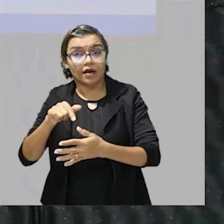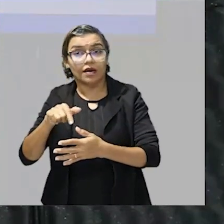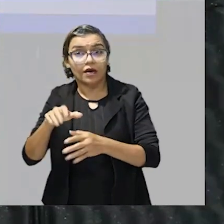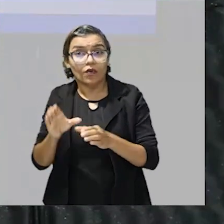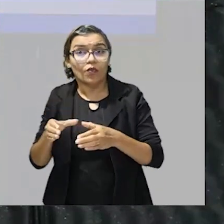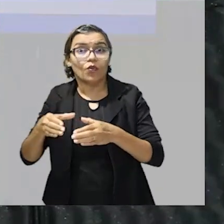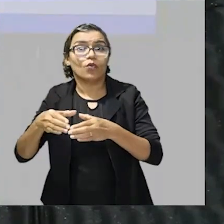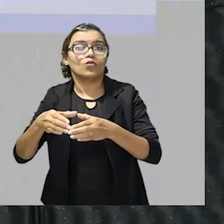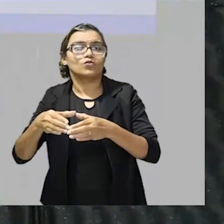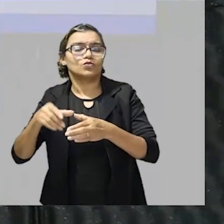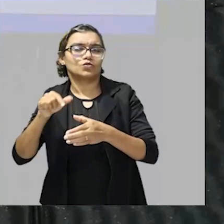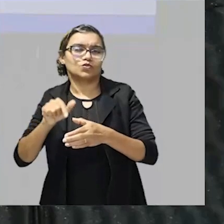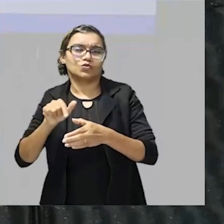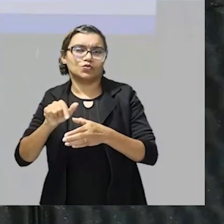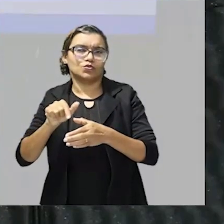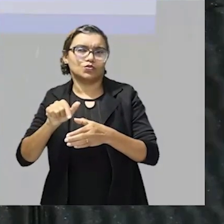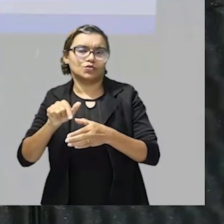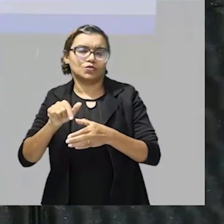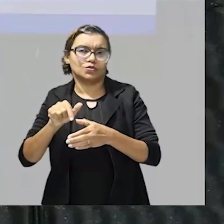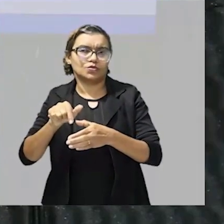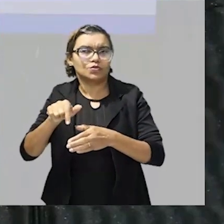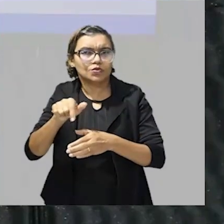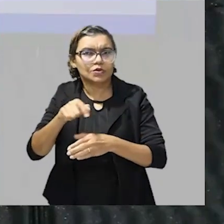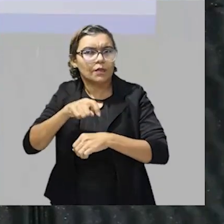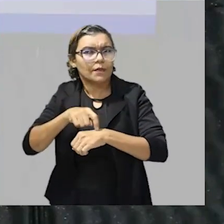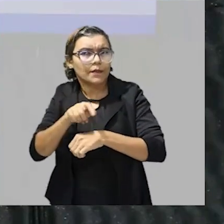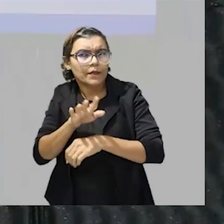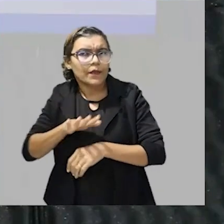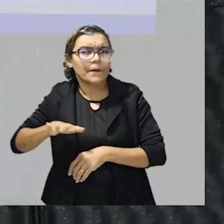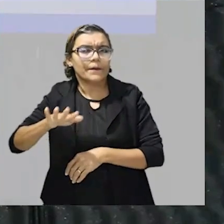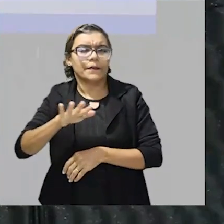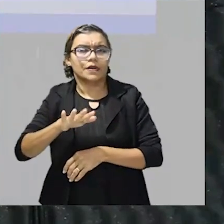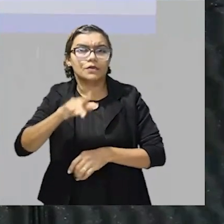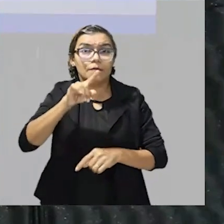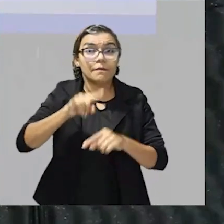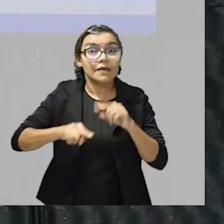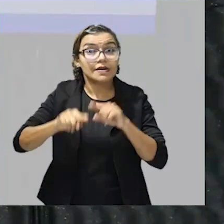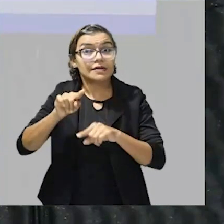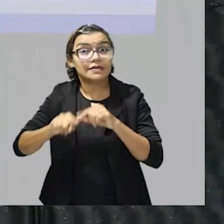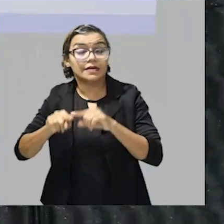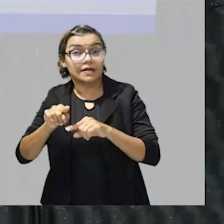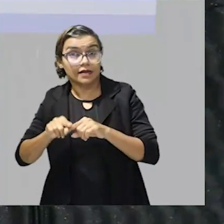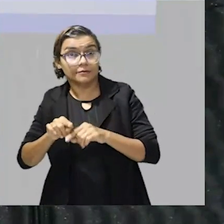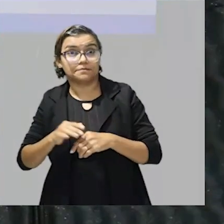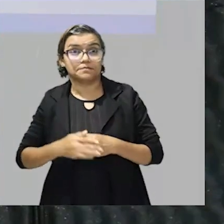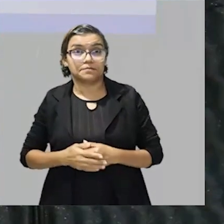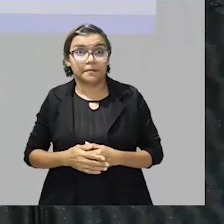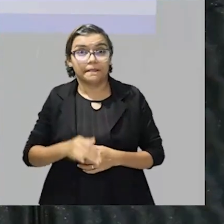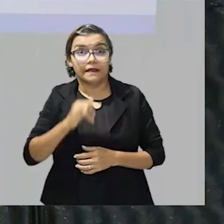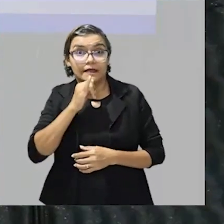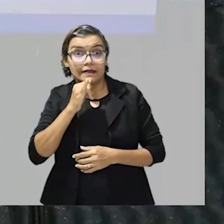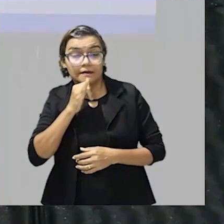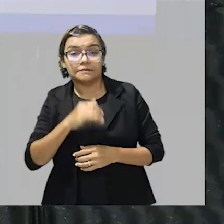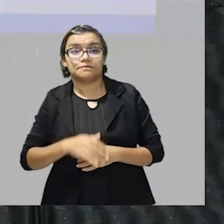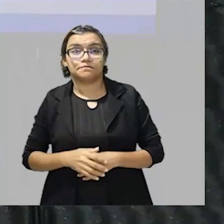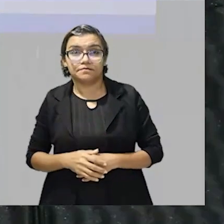conjuntos ou seja das situações dos materiais que são abstratos